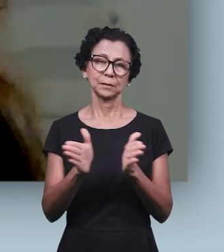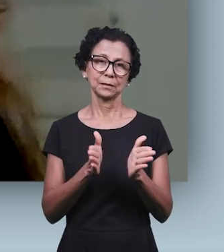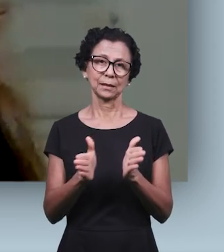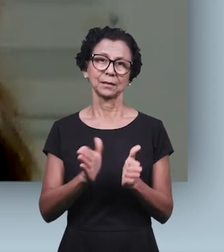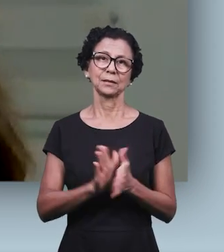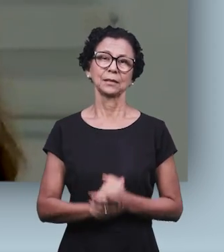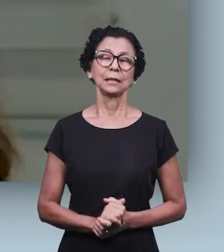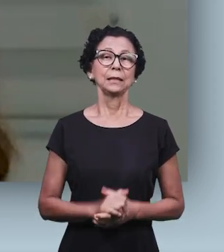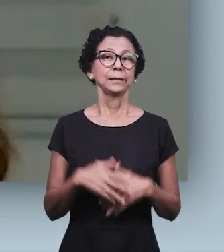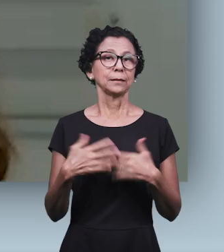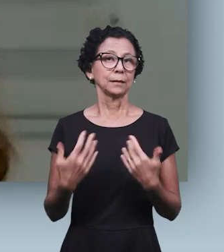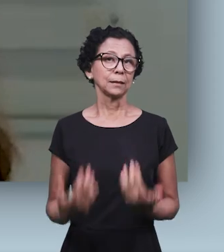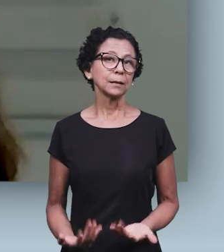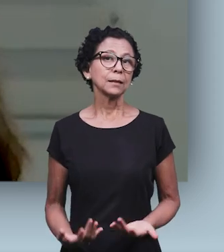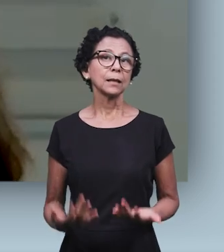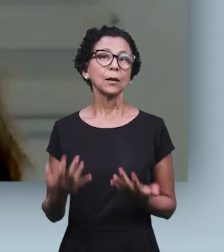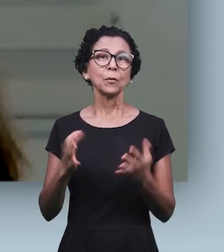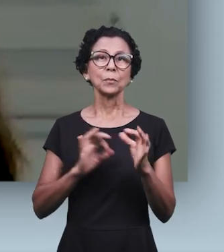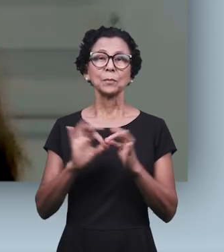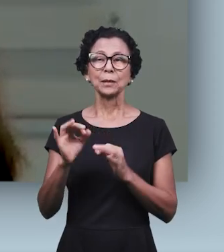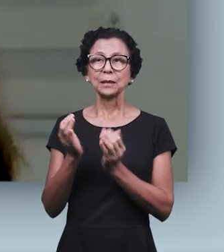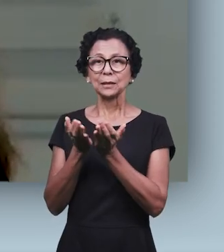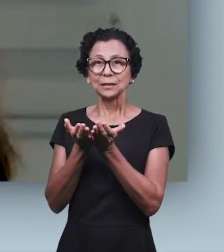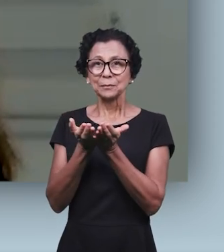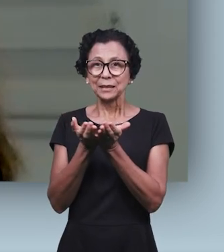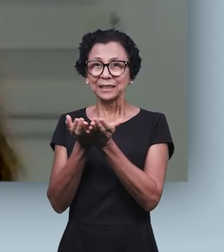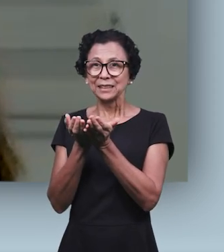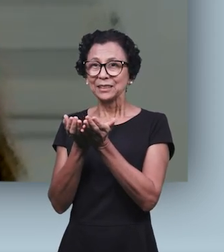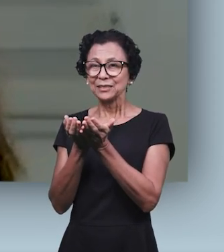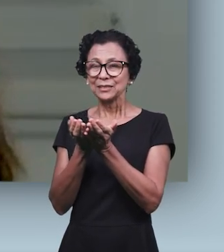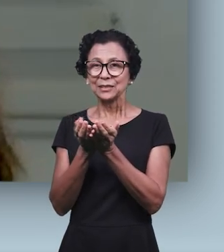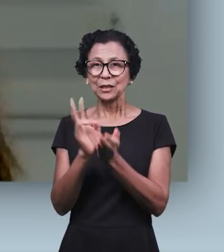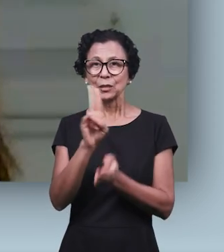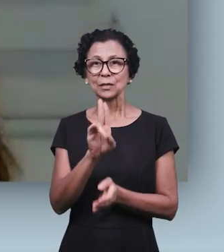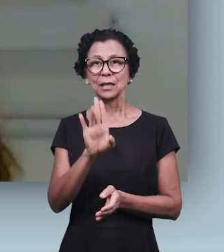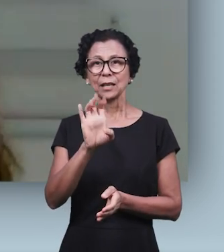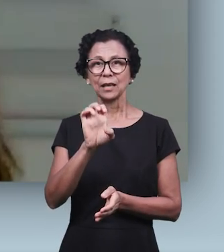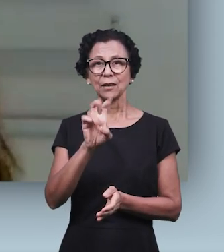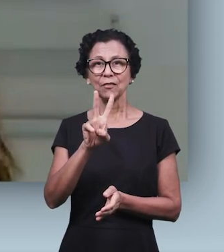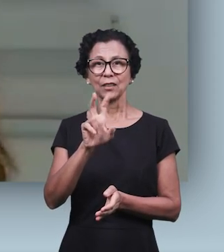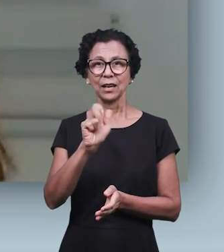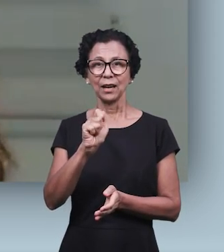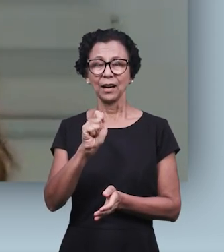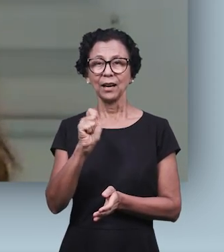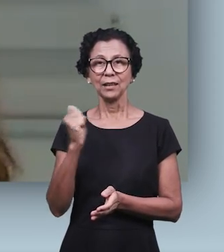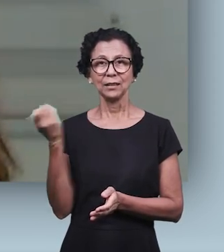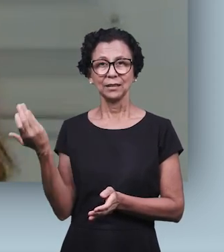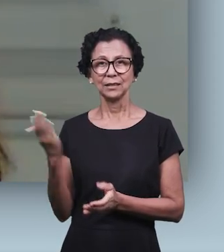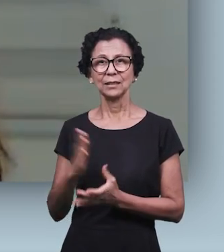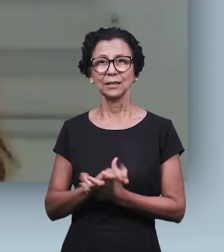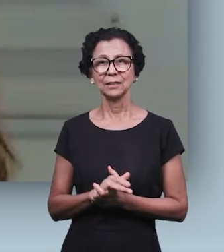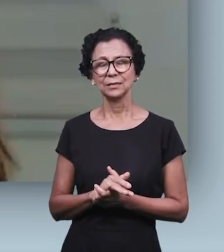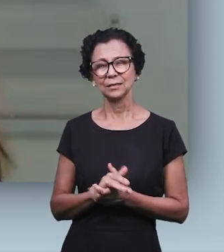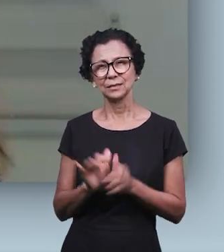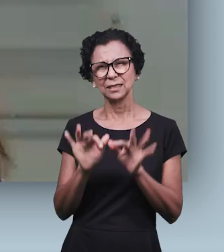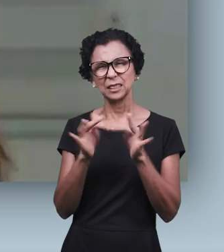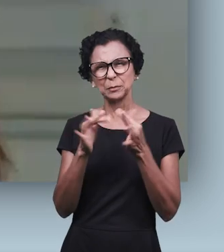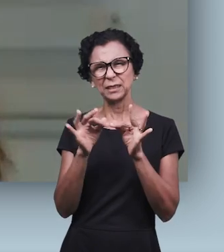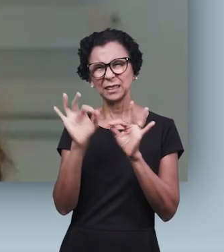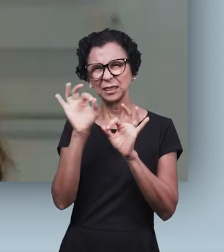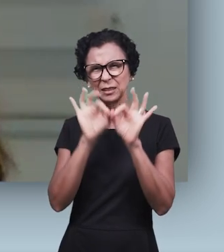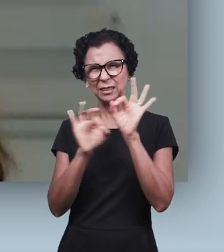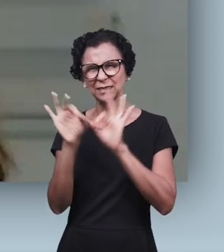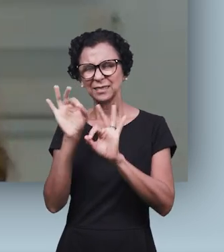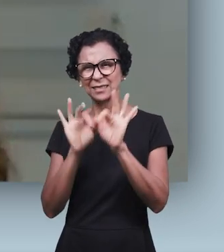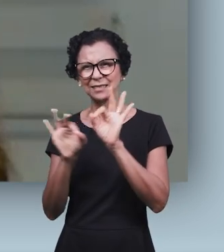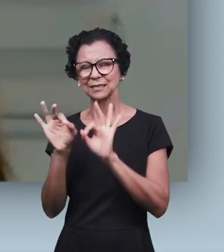adaptado. Então, aqui nesse caso, eu fiz um barquinho, que eu usei EVA, só fiz aqui um enfeitezinho